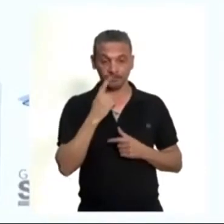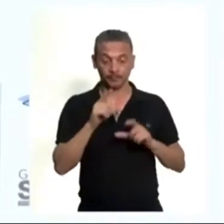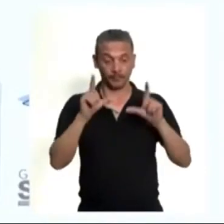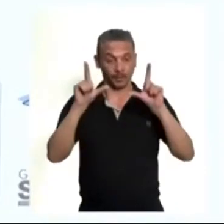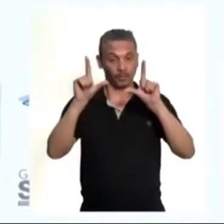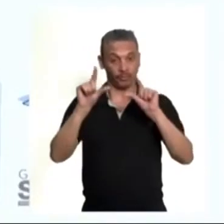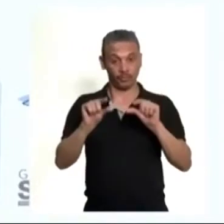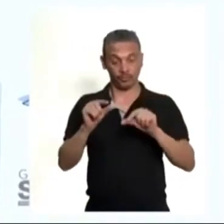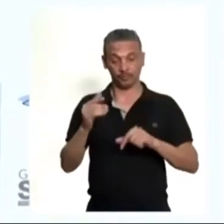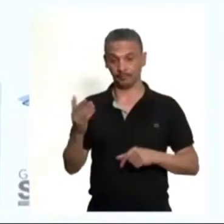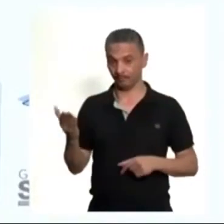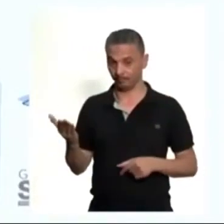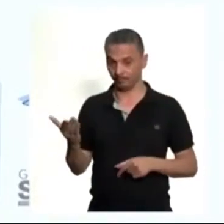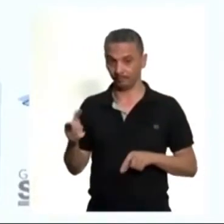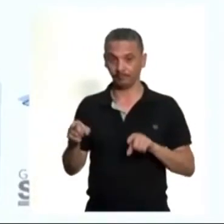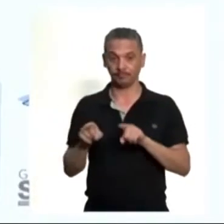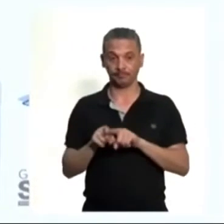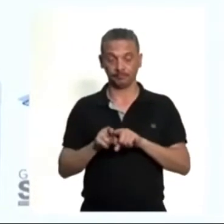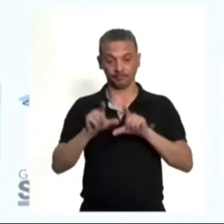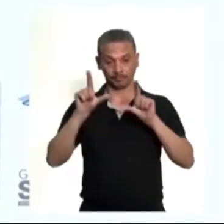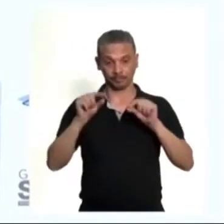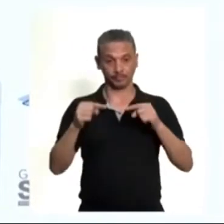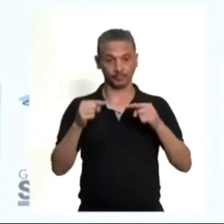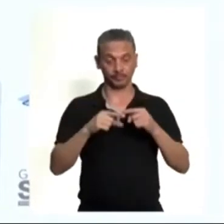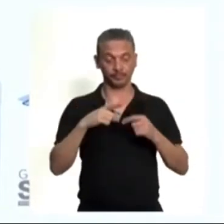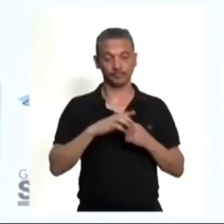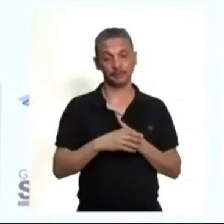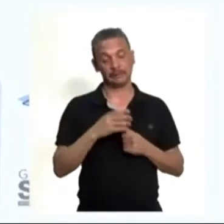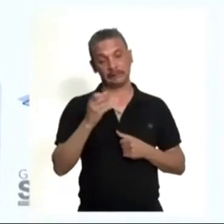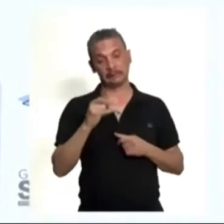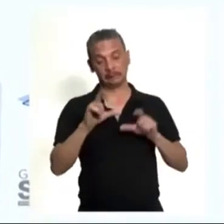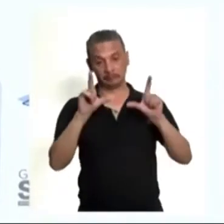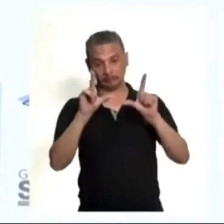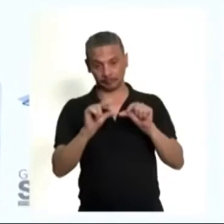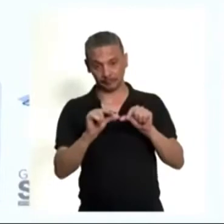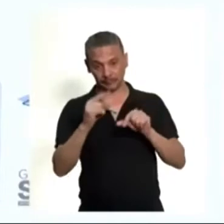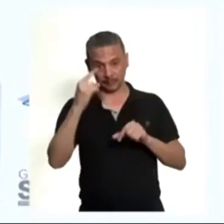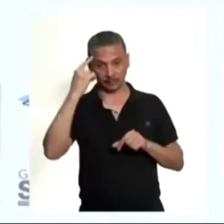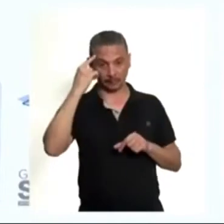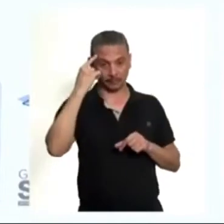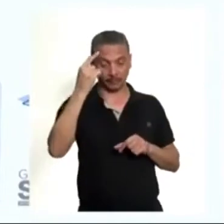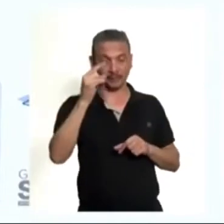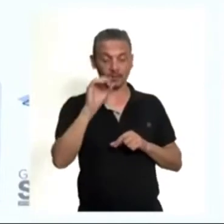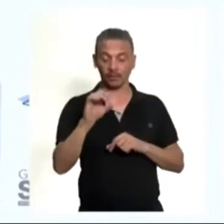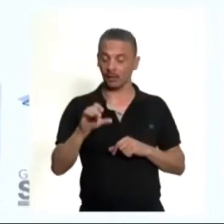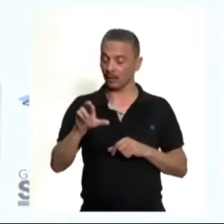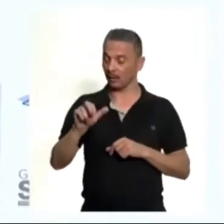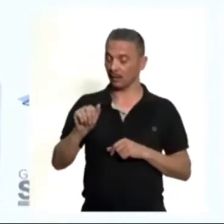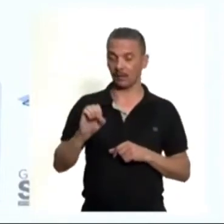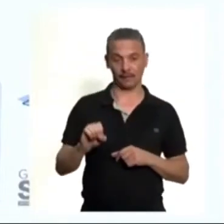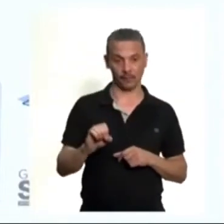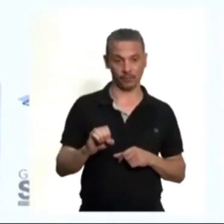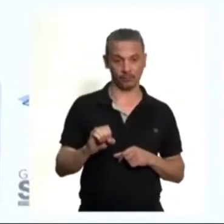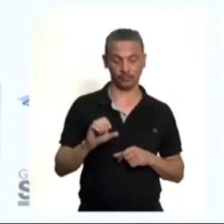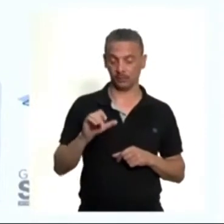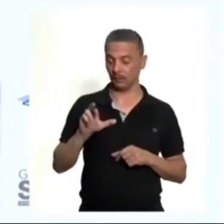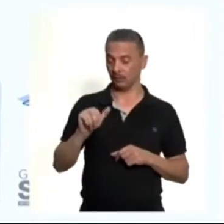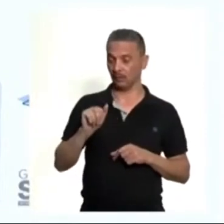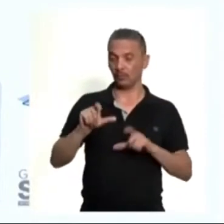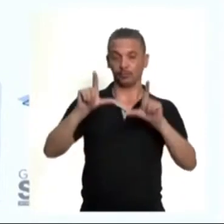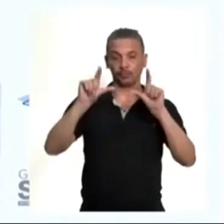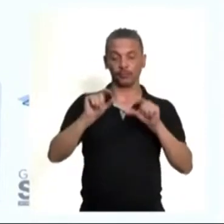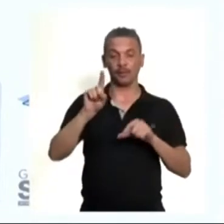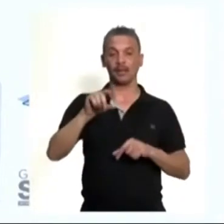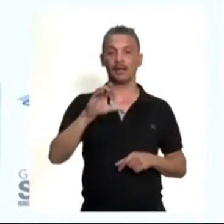Diminuiu, concorda? Diminuiu, reduziu. Se reduziu, eu vou pensar no Kral que o Renner falou. Kral, quem reduz é o cátodo. Então eu